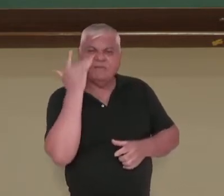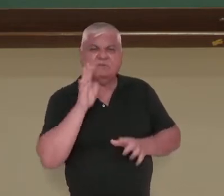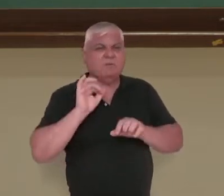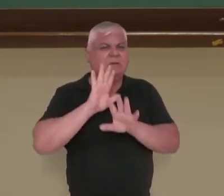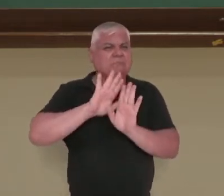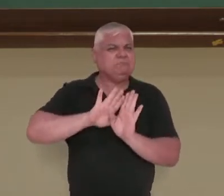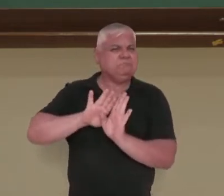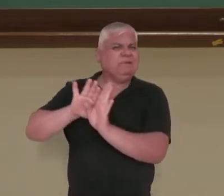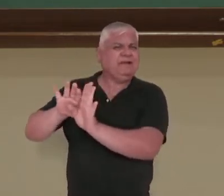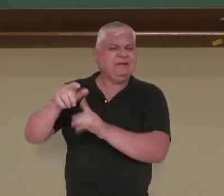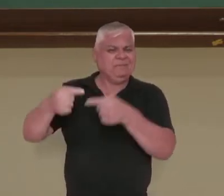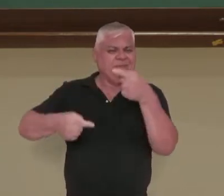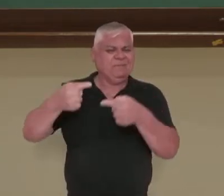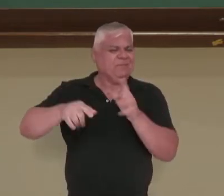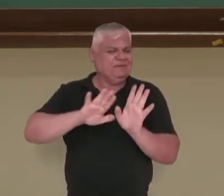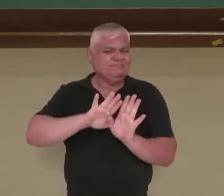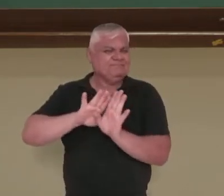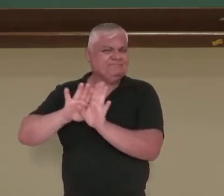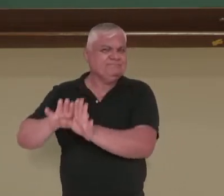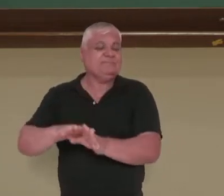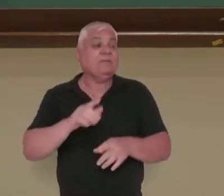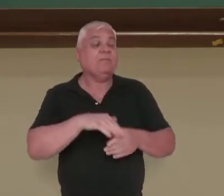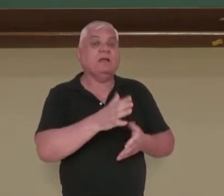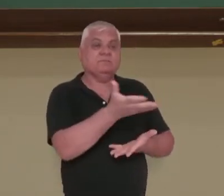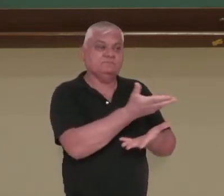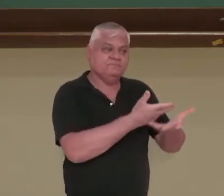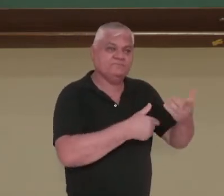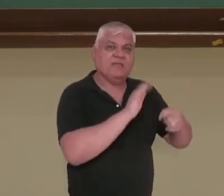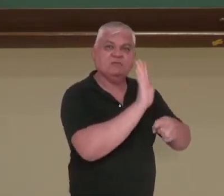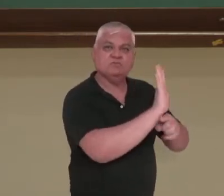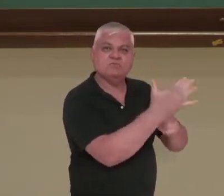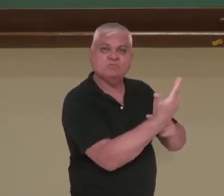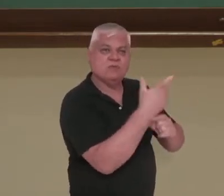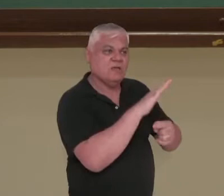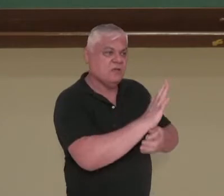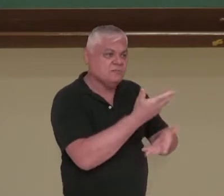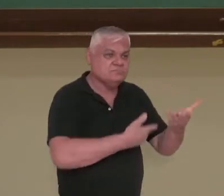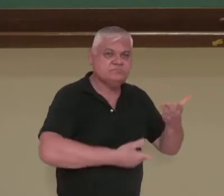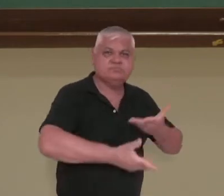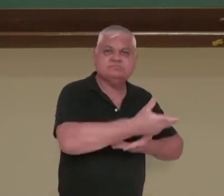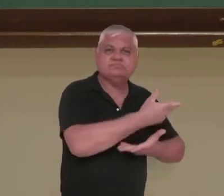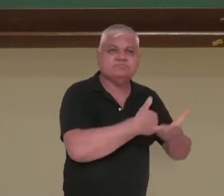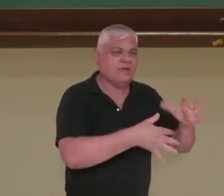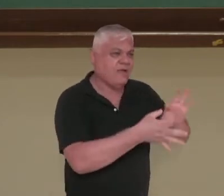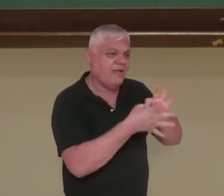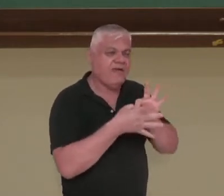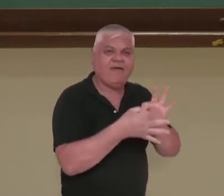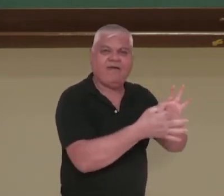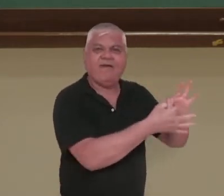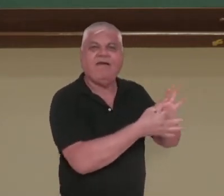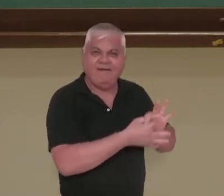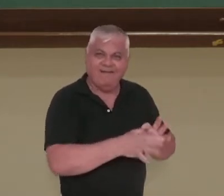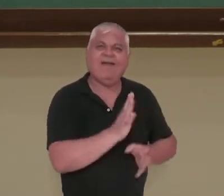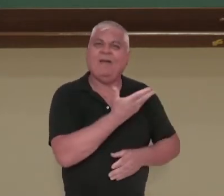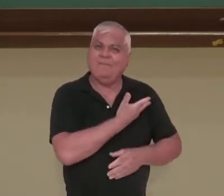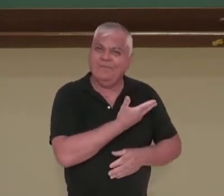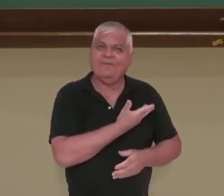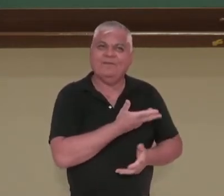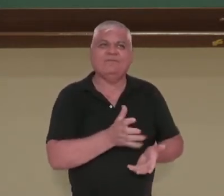ambiente competitivo e pensarem mais na cooperação, na participação, na solidariedade com os